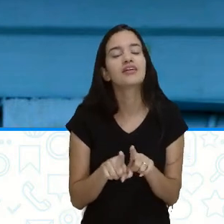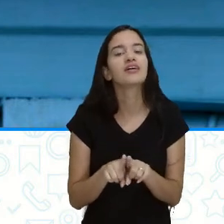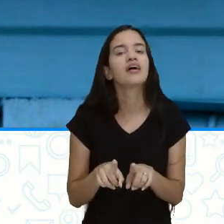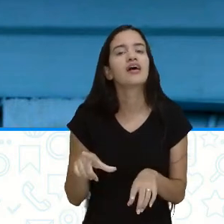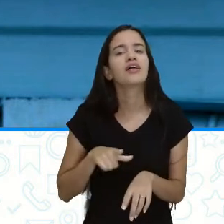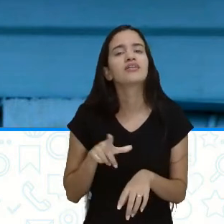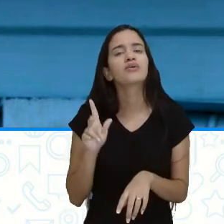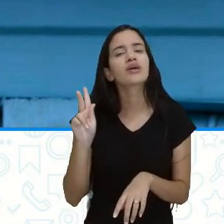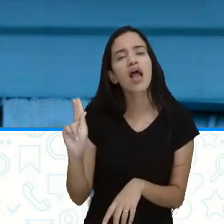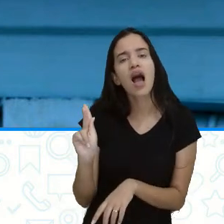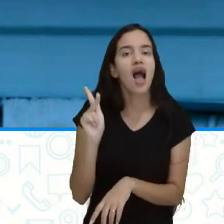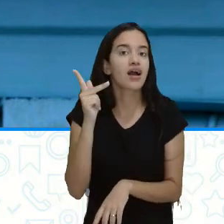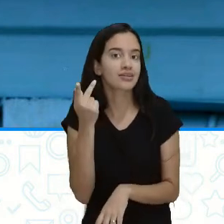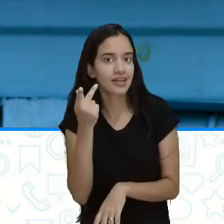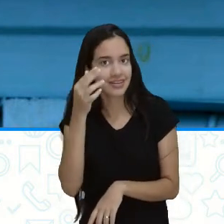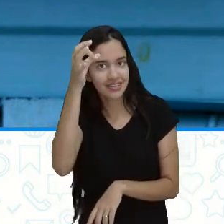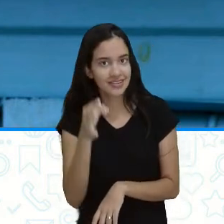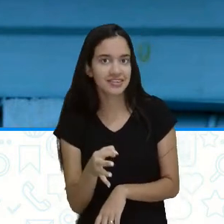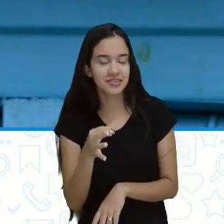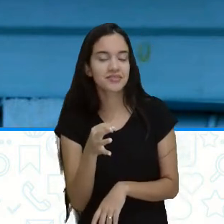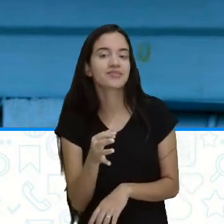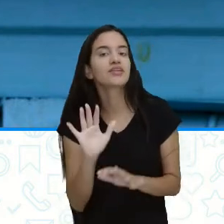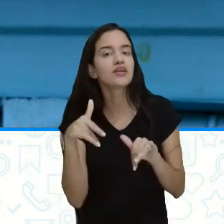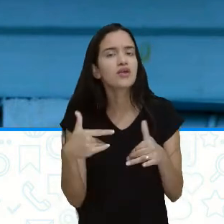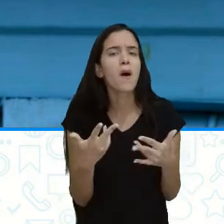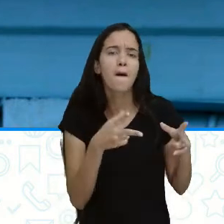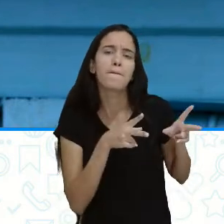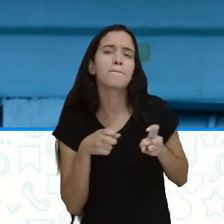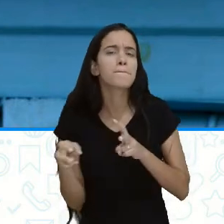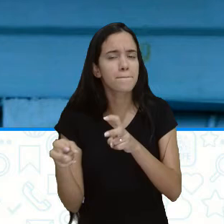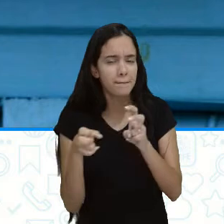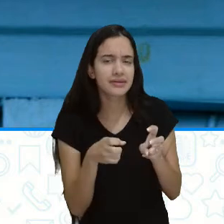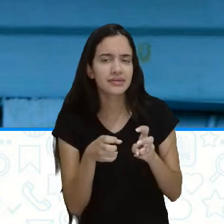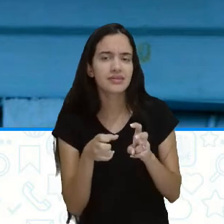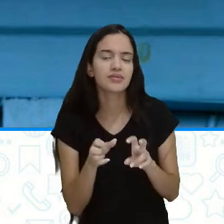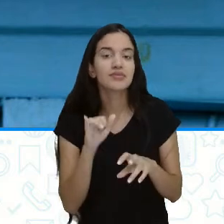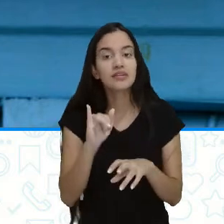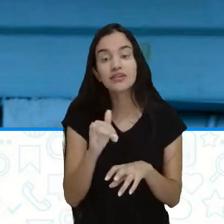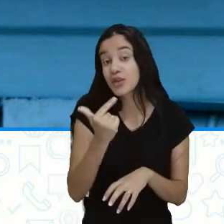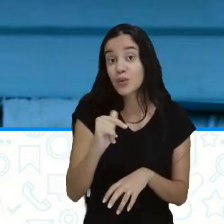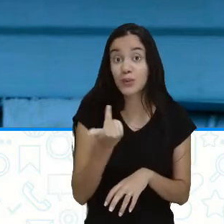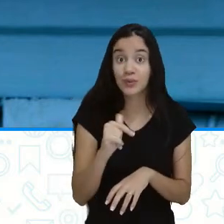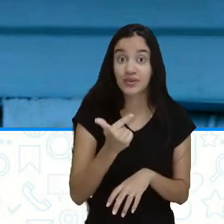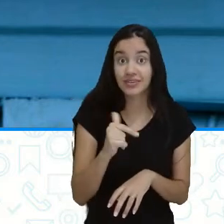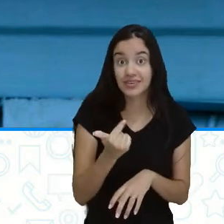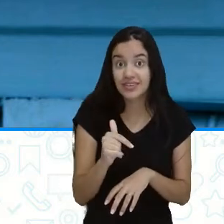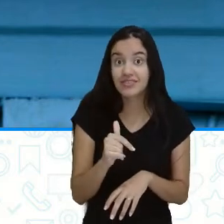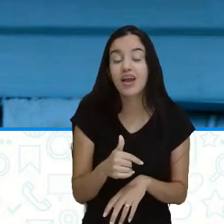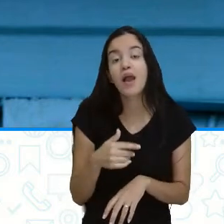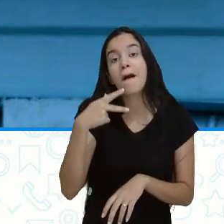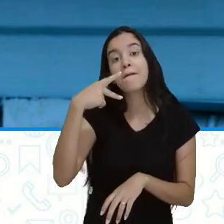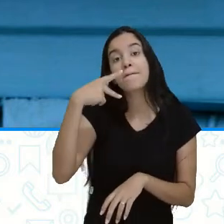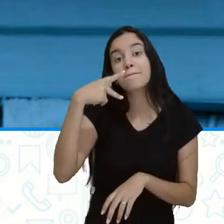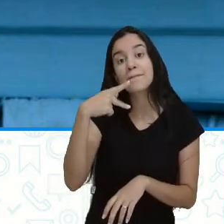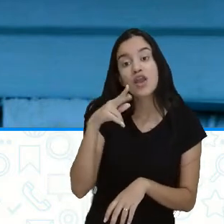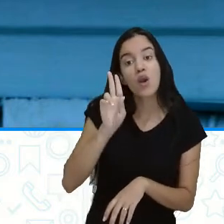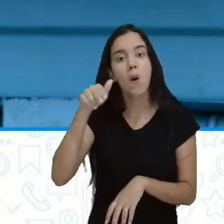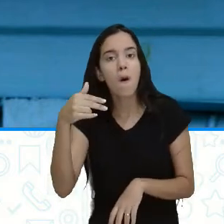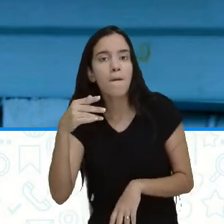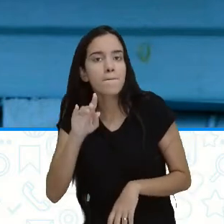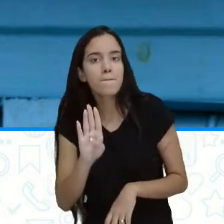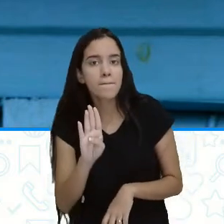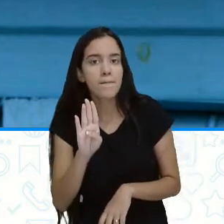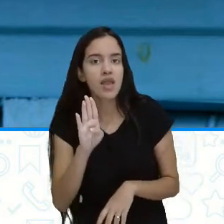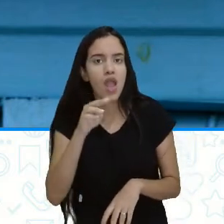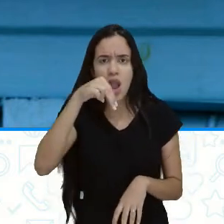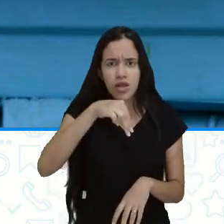o H, certo? Então, percebam, se não tiver P ou B, você não põe o